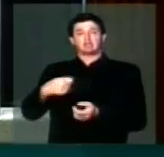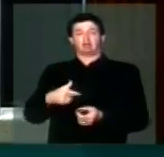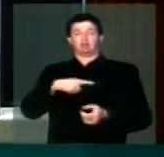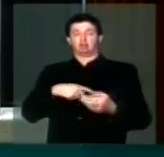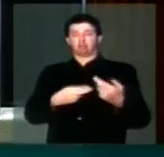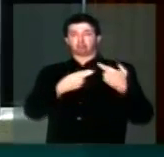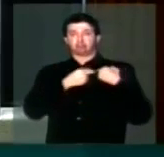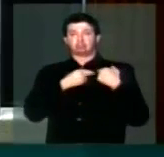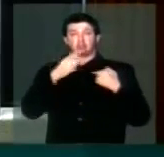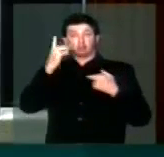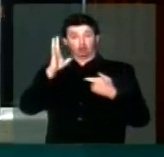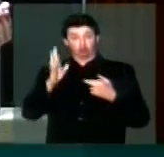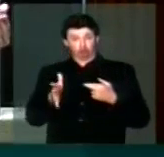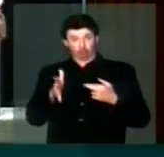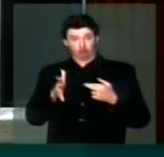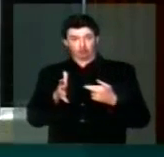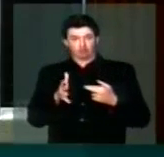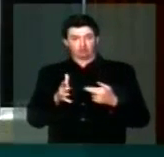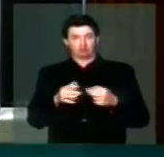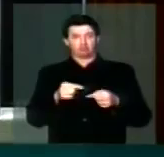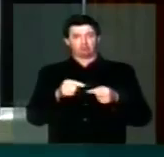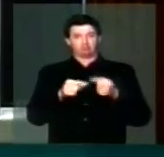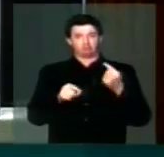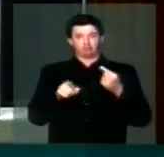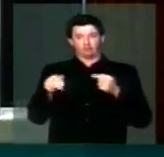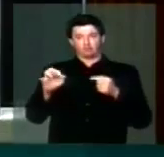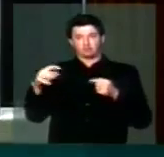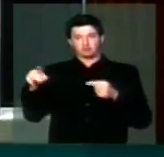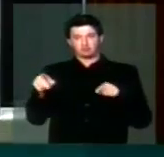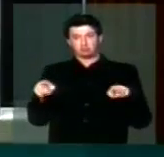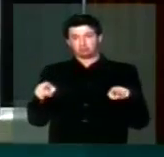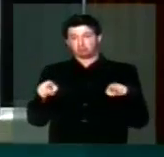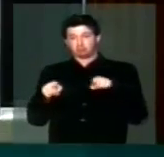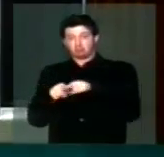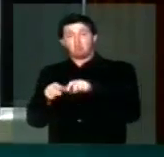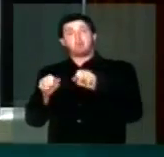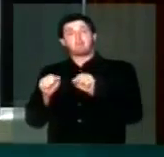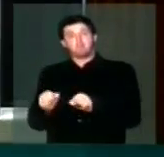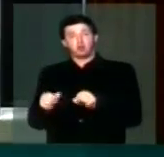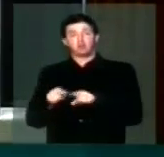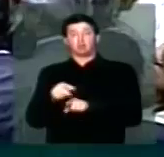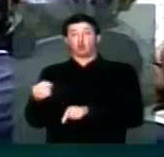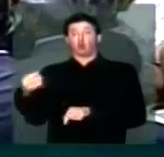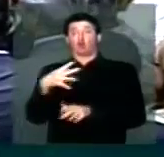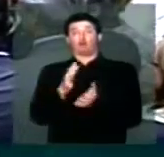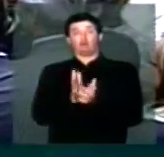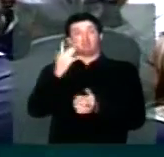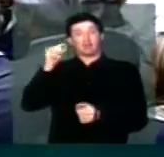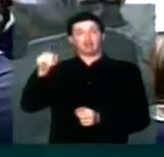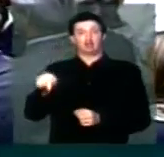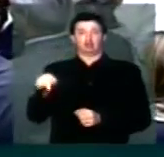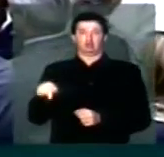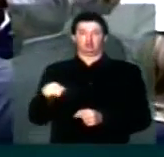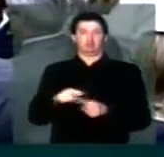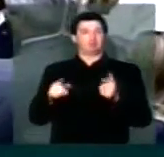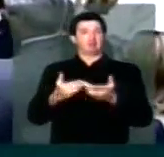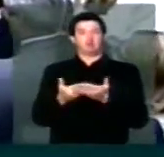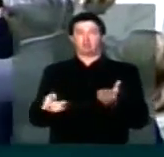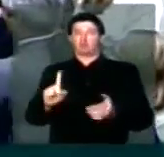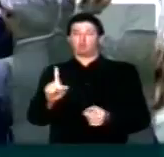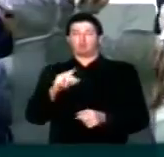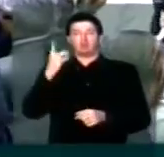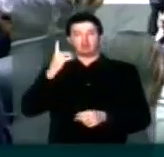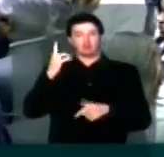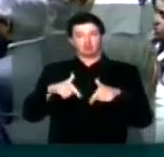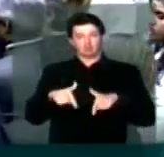mandatos filiados a legendas estranhas àquela fusão podem filiar-se ao novo partido, sem perda de